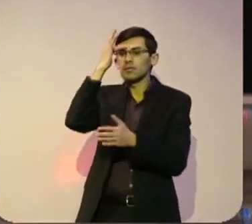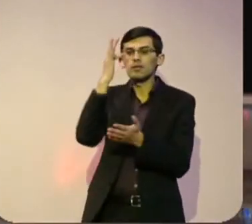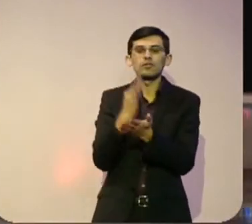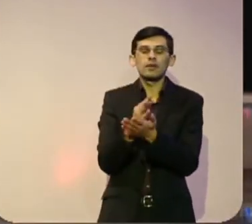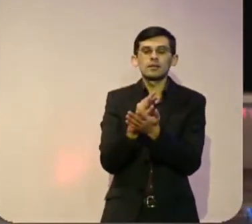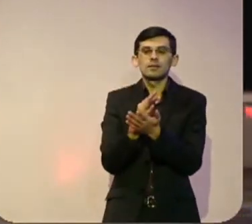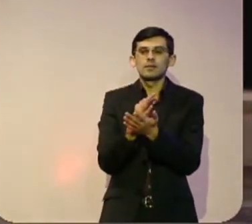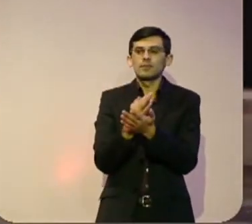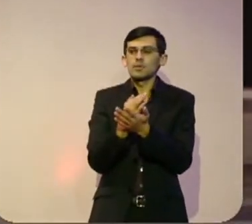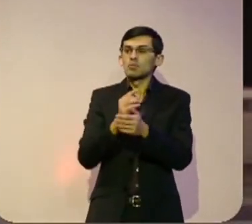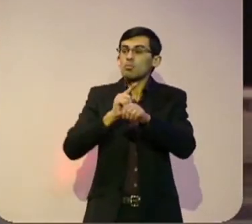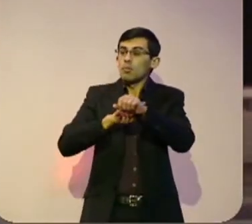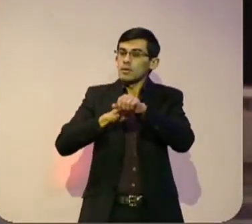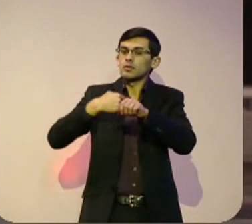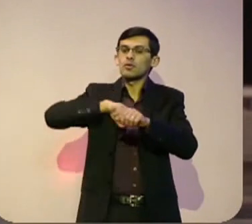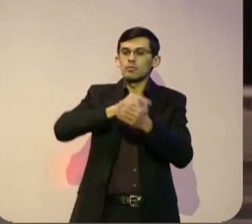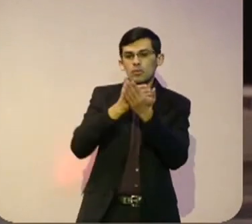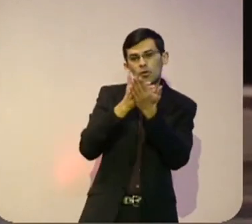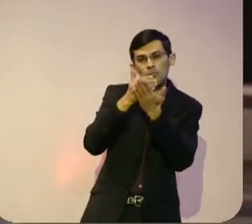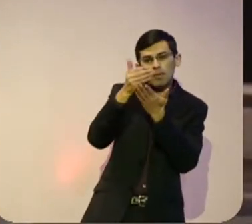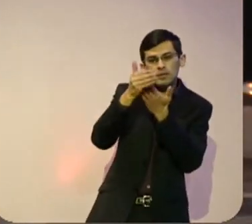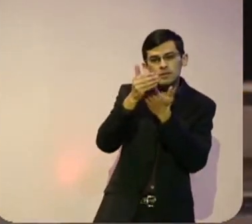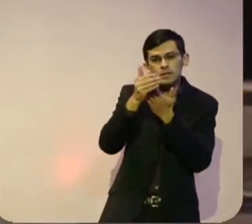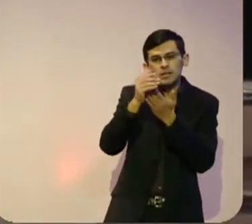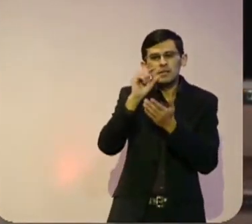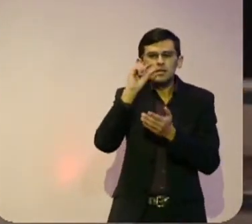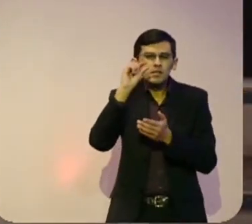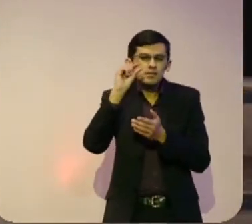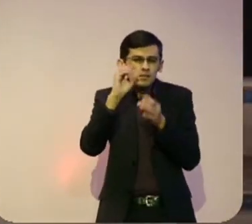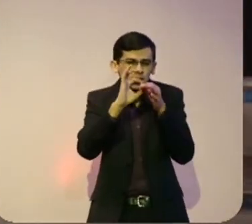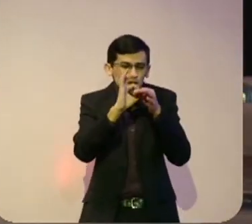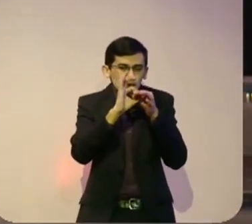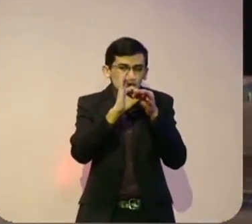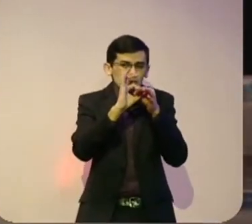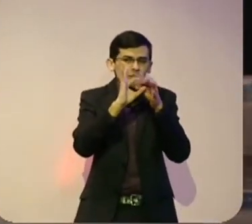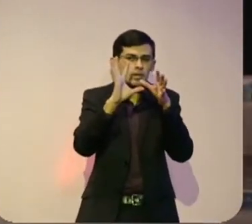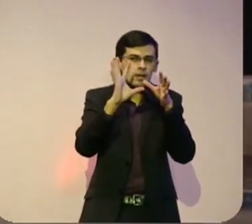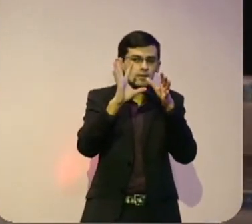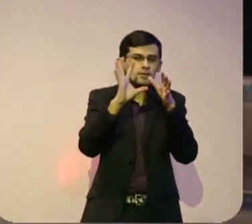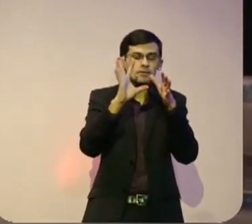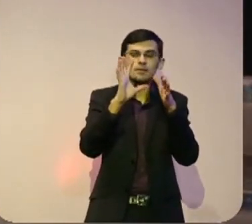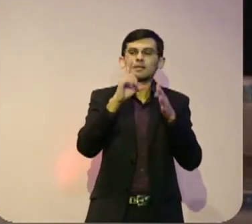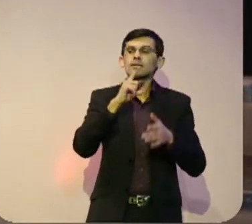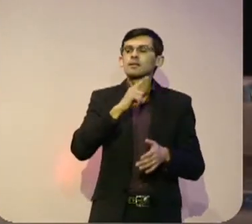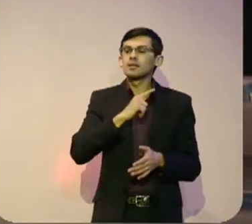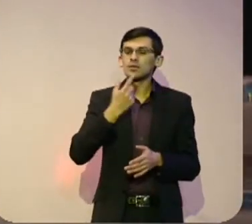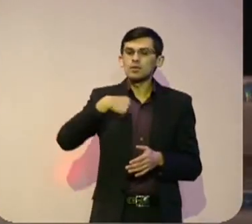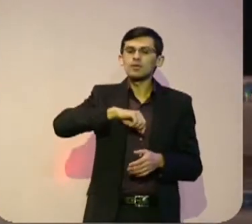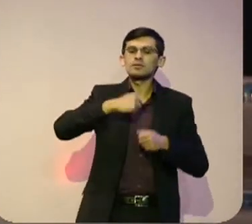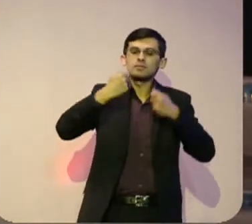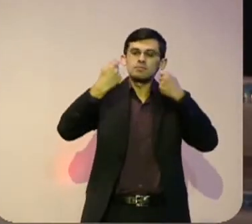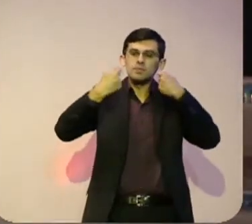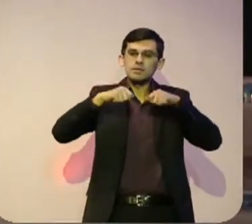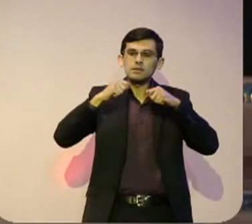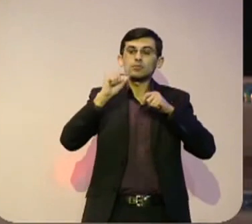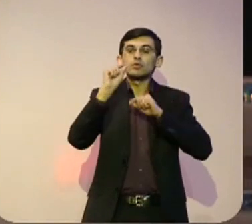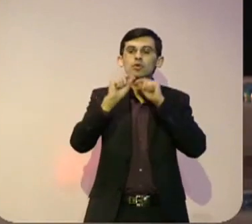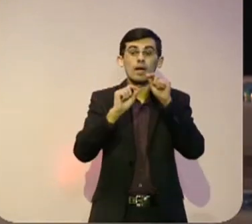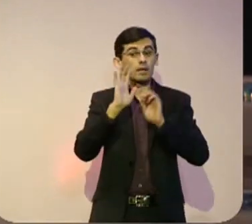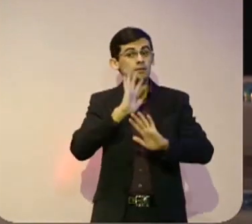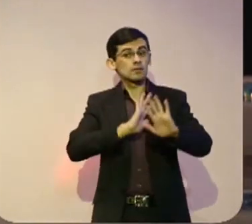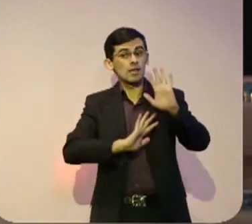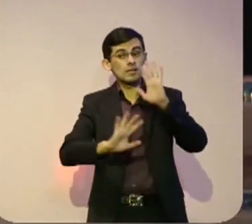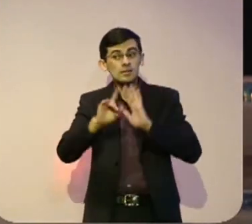cuidado de que quando a gente agora começa a ter pequenas liberdades, a gente corre o